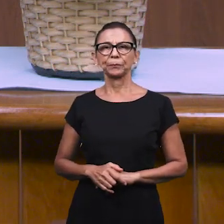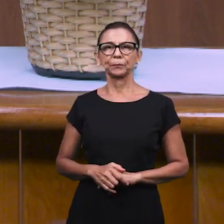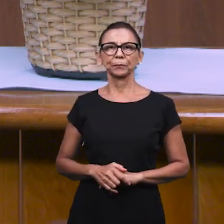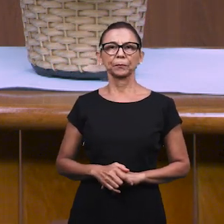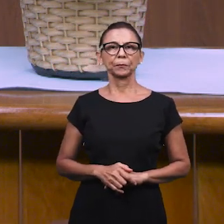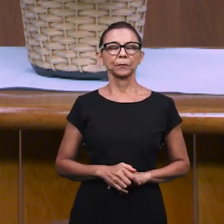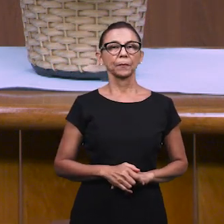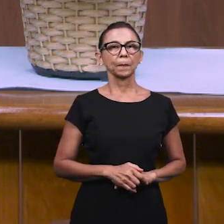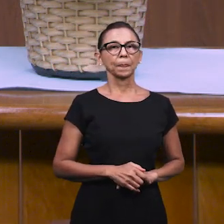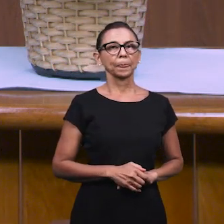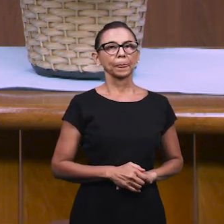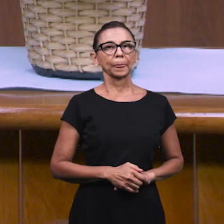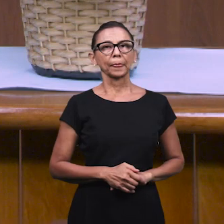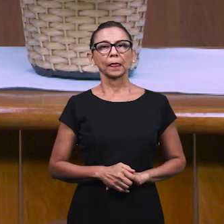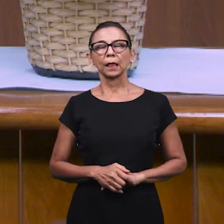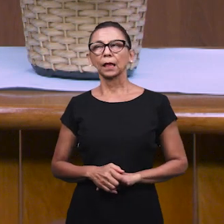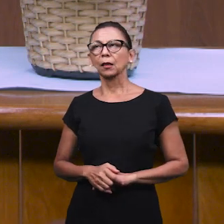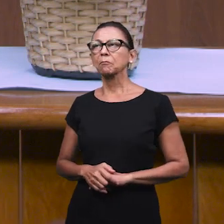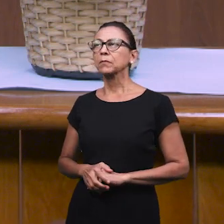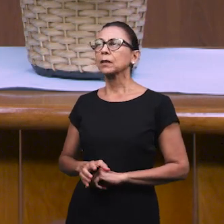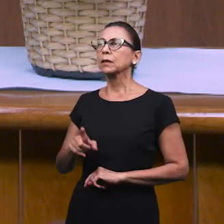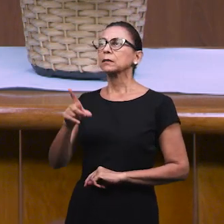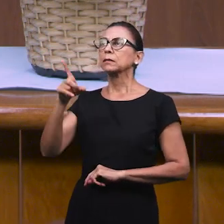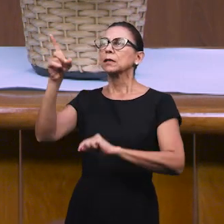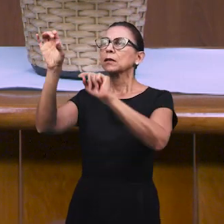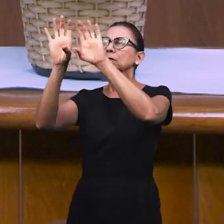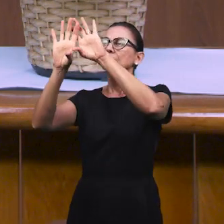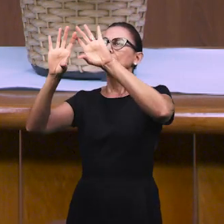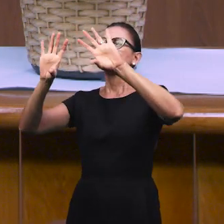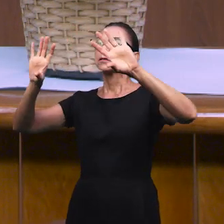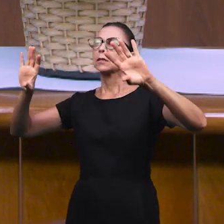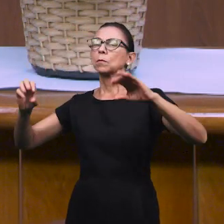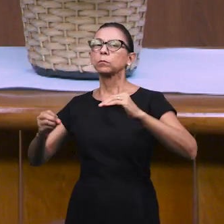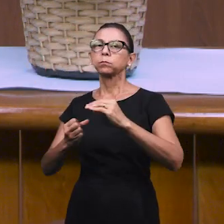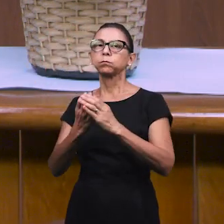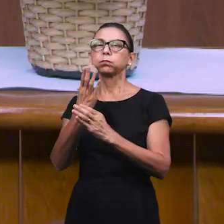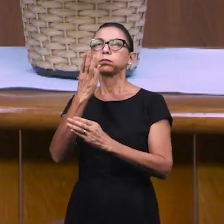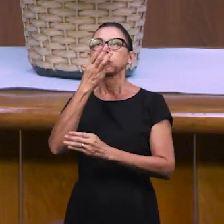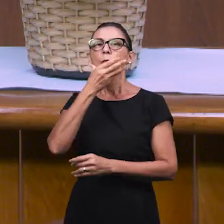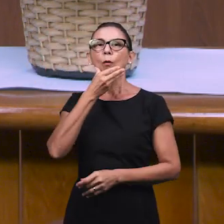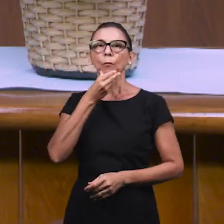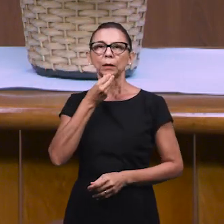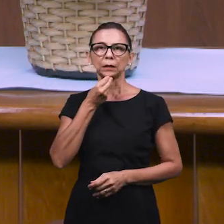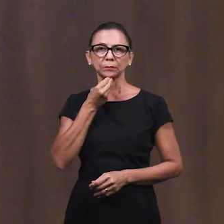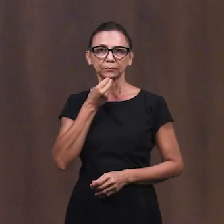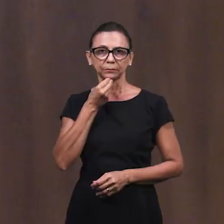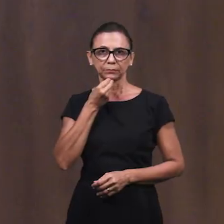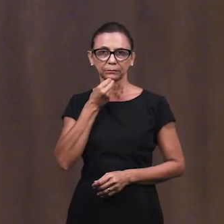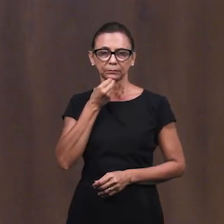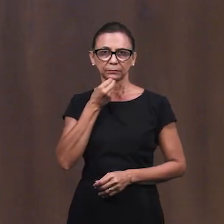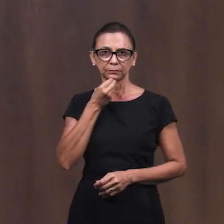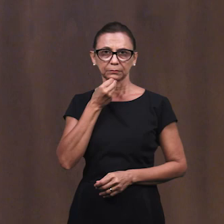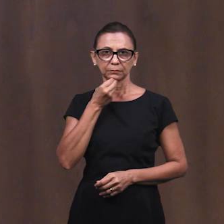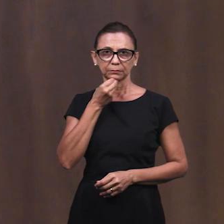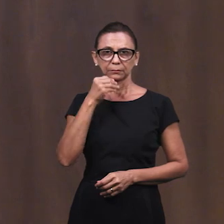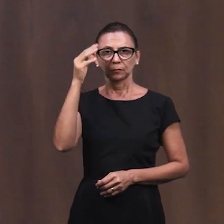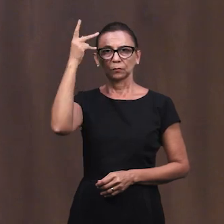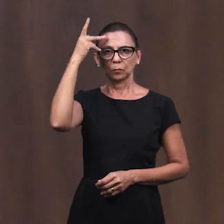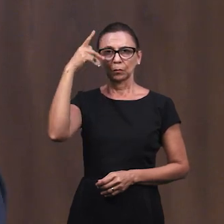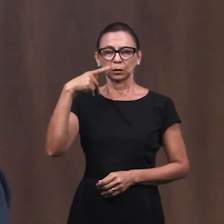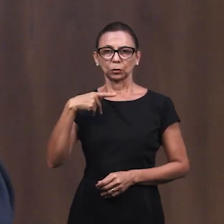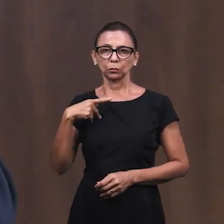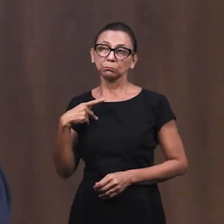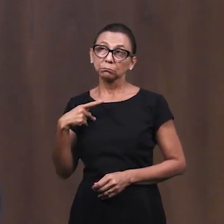cria para que ele desfrutasse de toda a obra da criação. Deus, Ele faz todas as coisas, Ele cria o